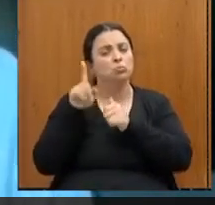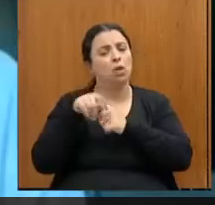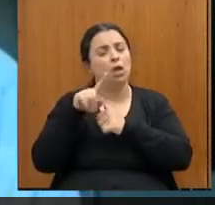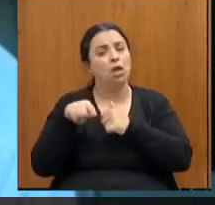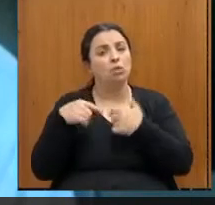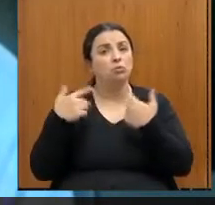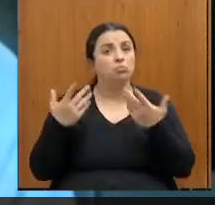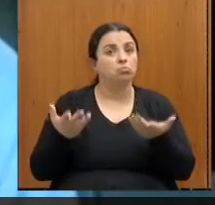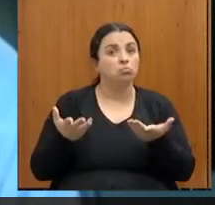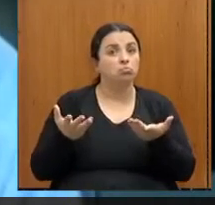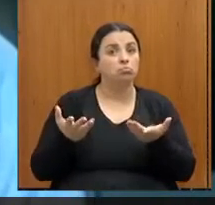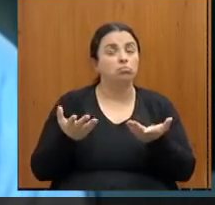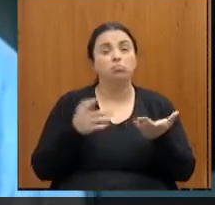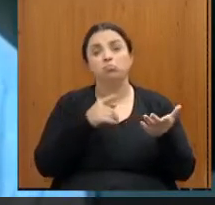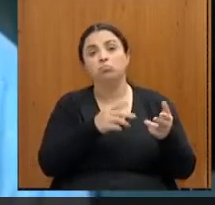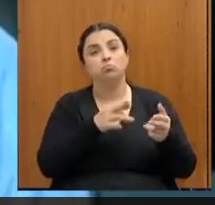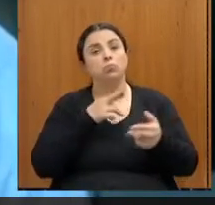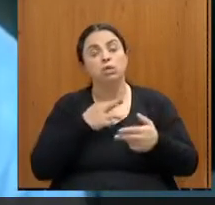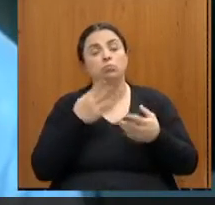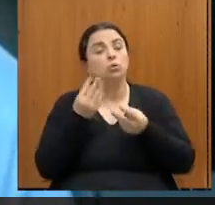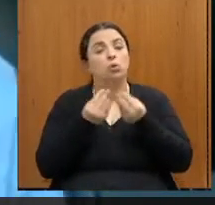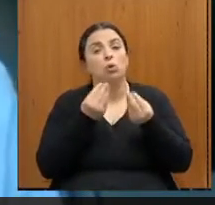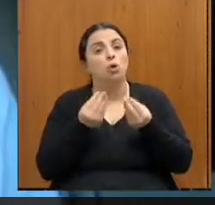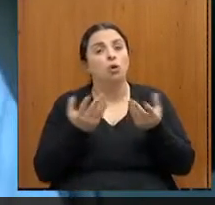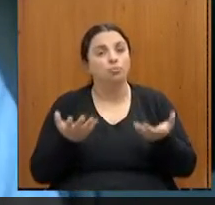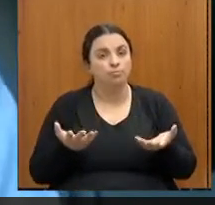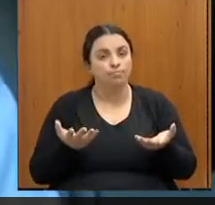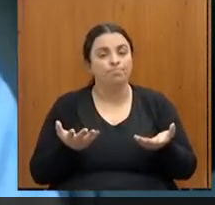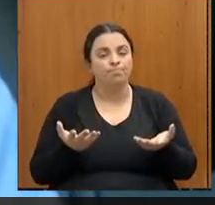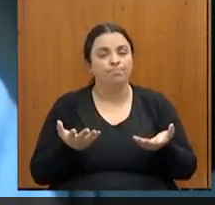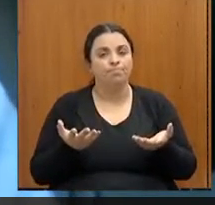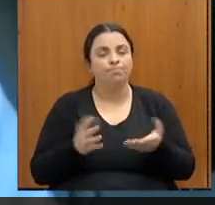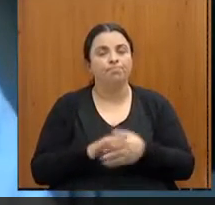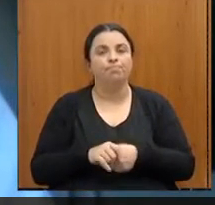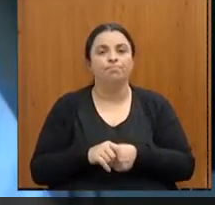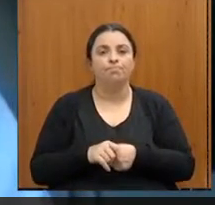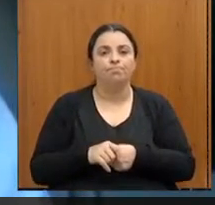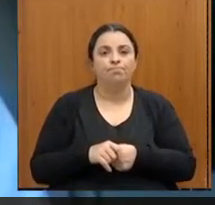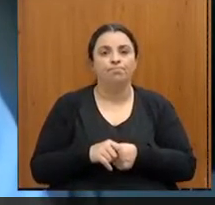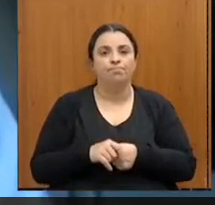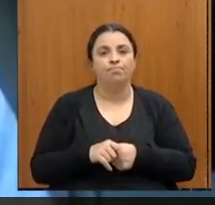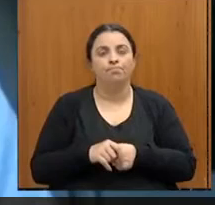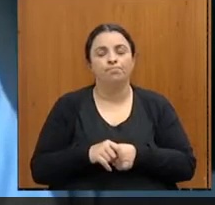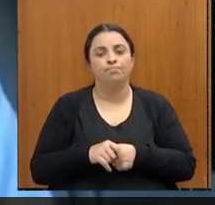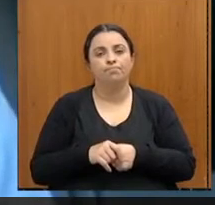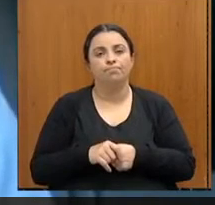atualização nesse sentido Aí eu pergunto assim calça preta e